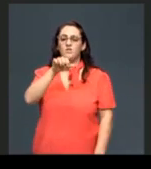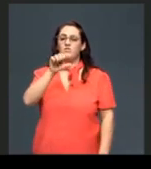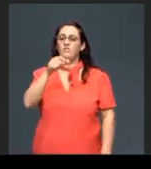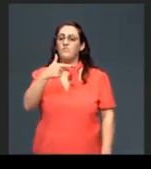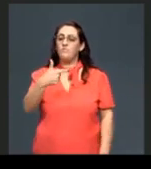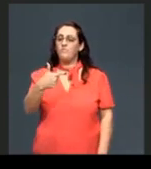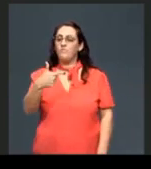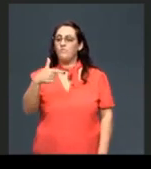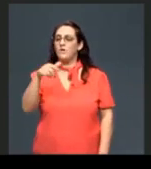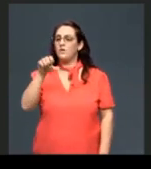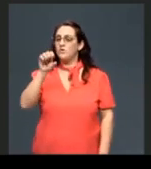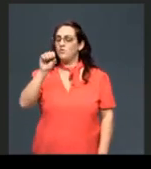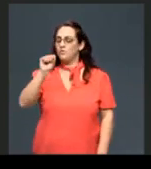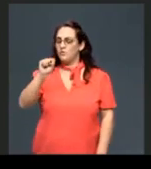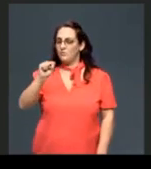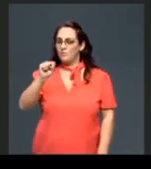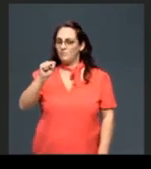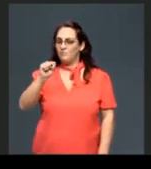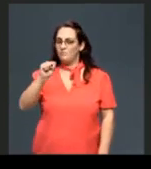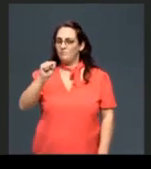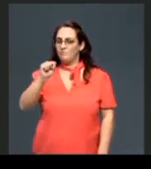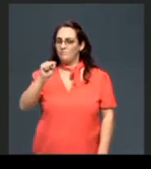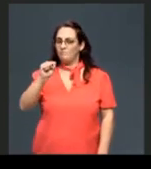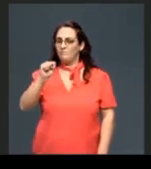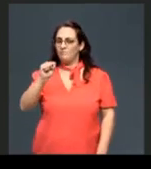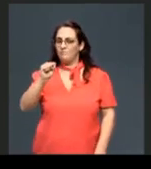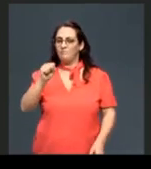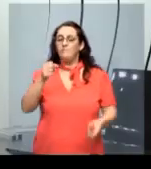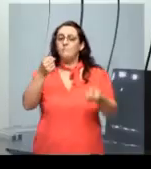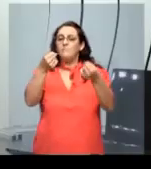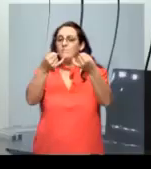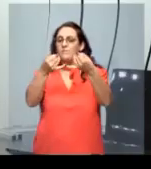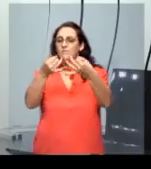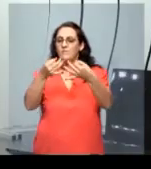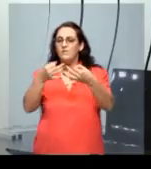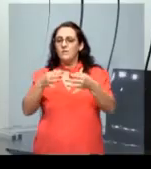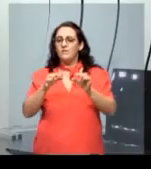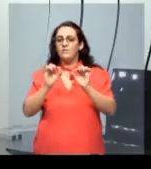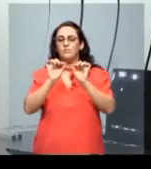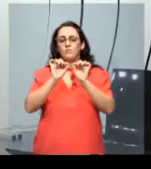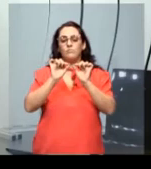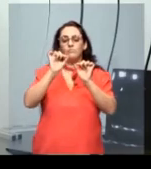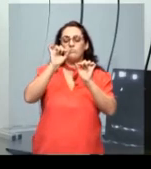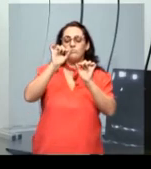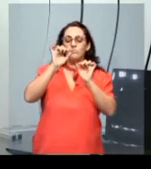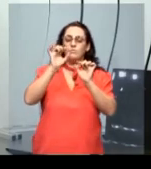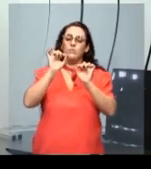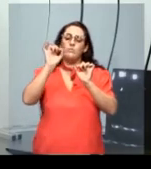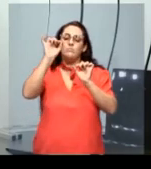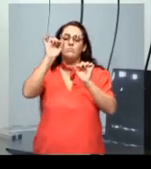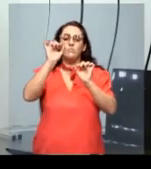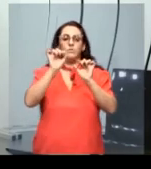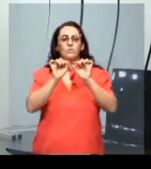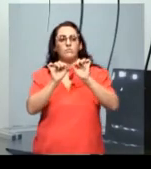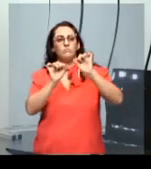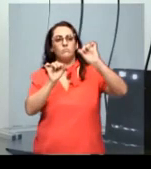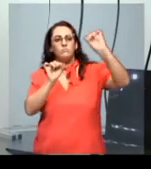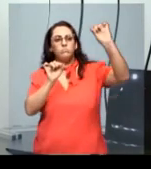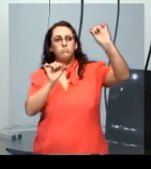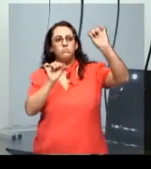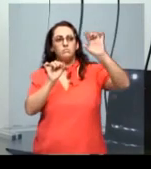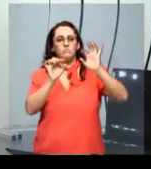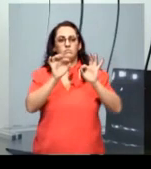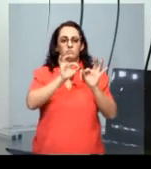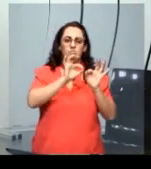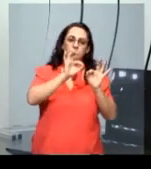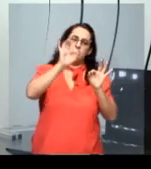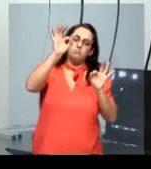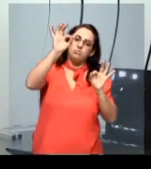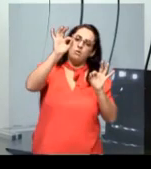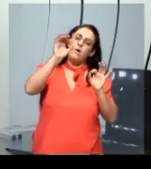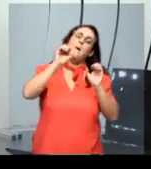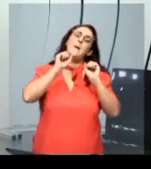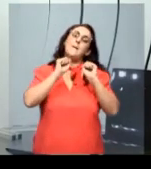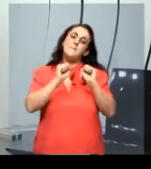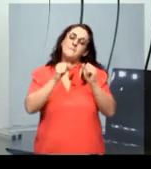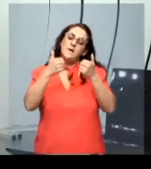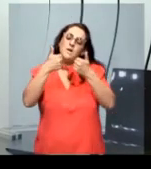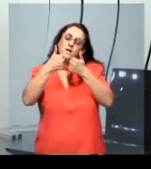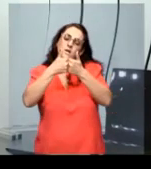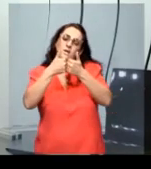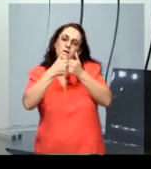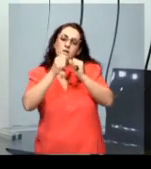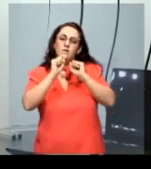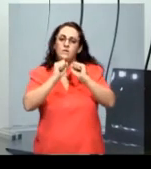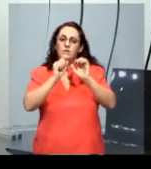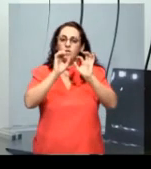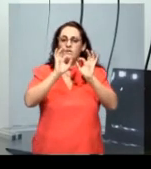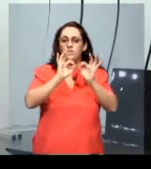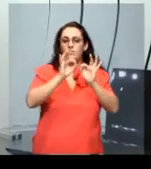28 segmentos de reta, tanto faz ser um longe do outro, quanto perto. Então, se você fizer todos os segmentos, você